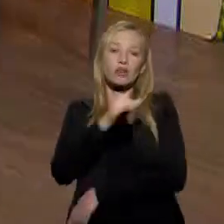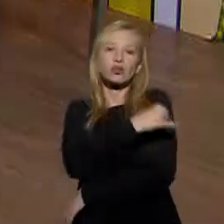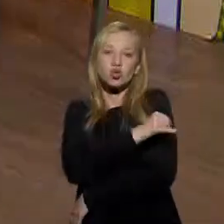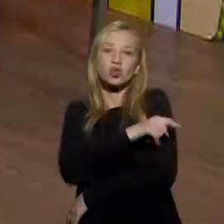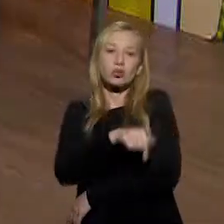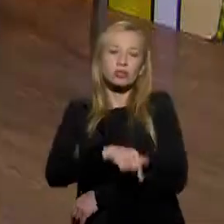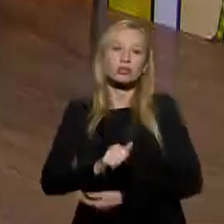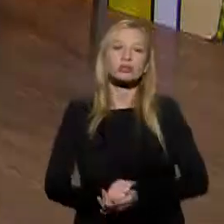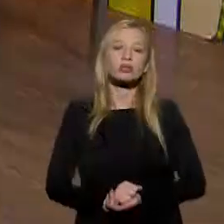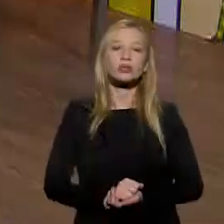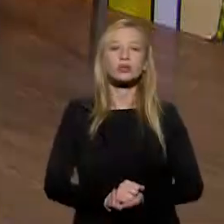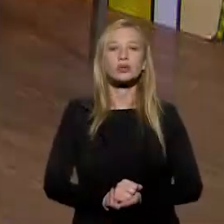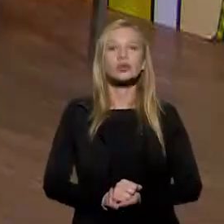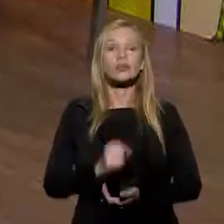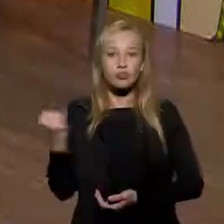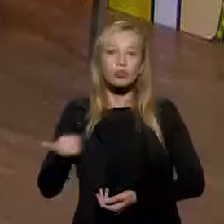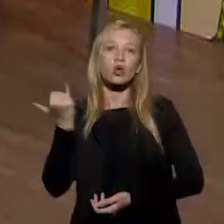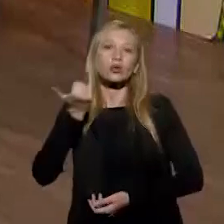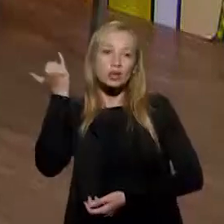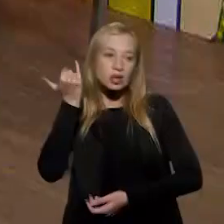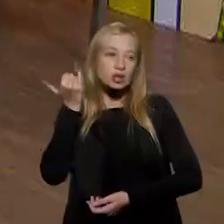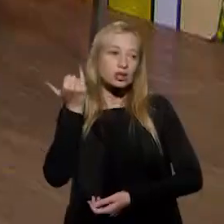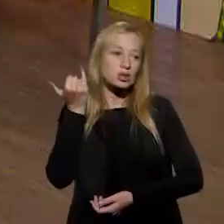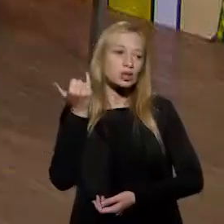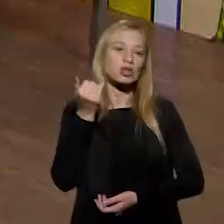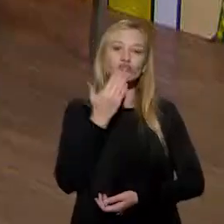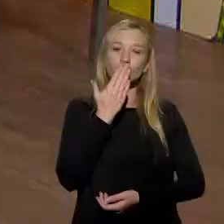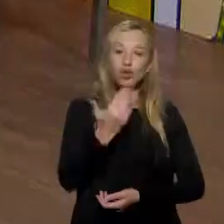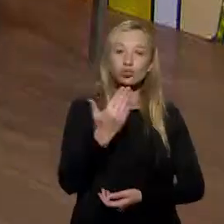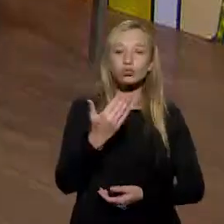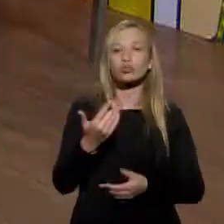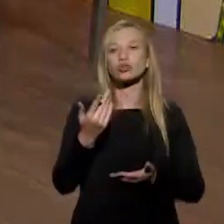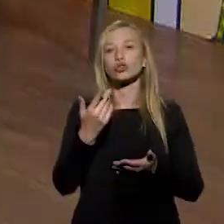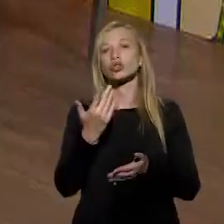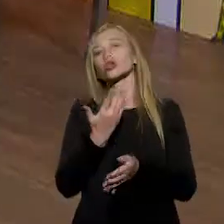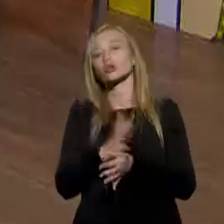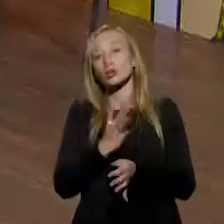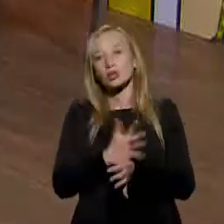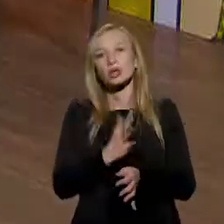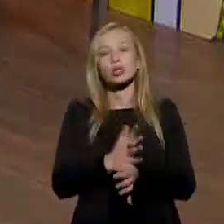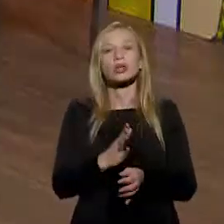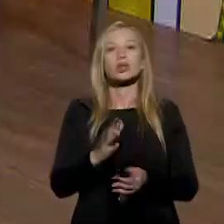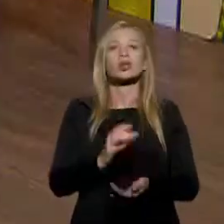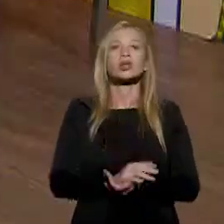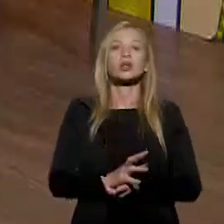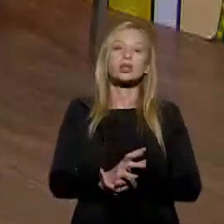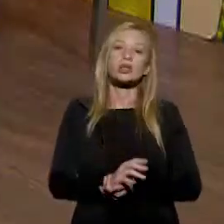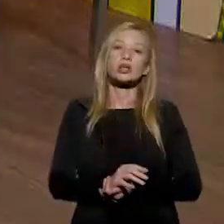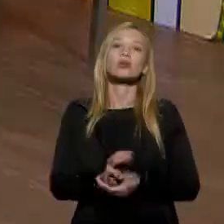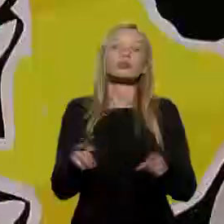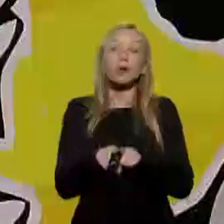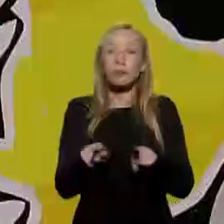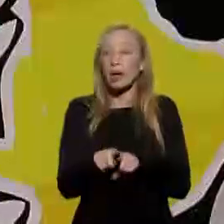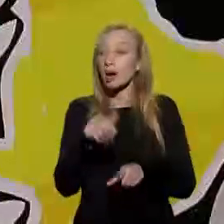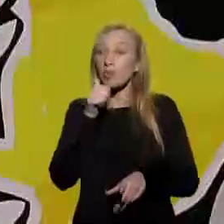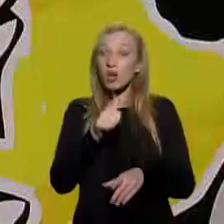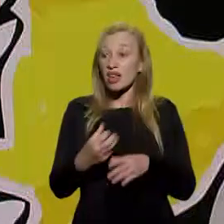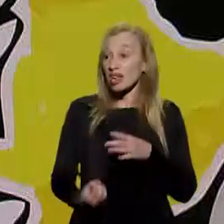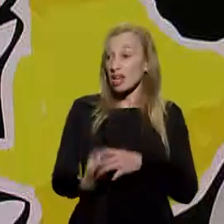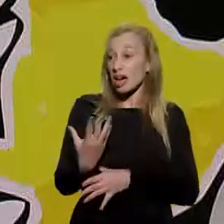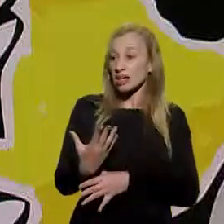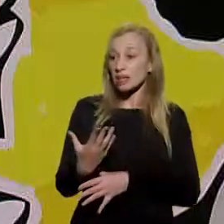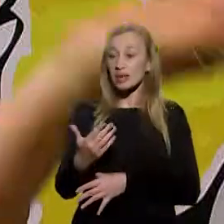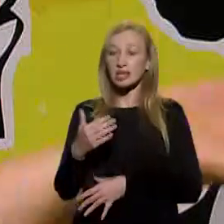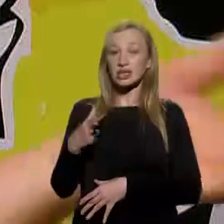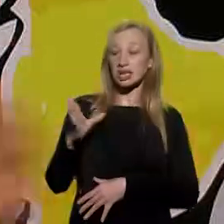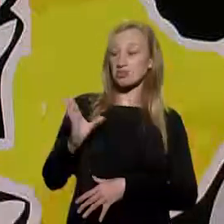no rio de janeiro e no rio do evento que é importantíssimo para é para esse tipo de tratamento que são neurológicas exatamente uma mulher criada para ser um toca porque